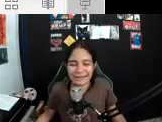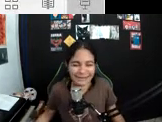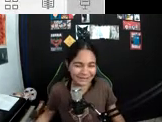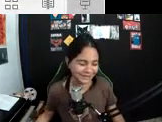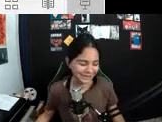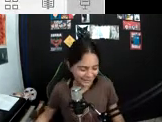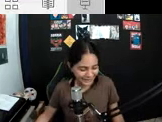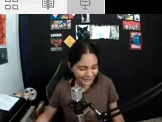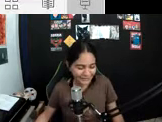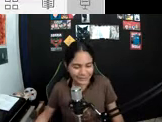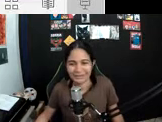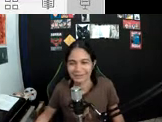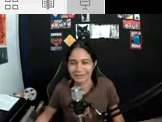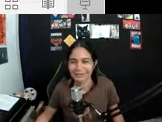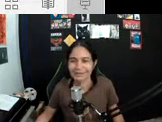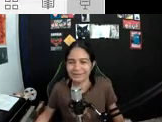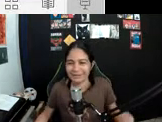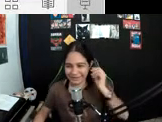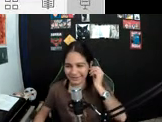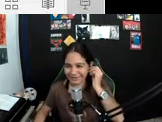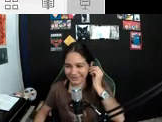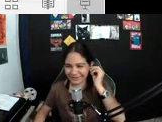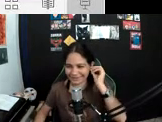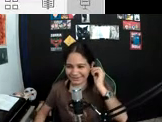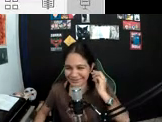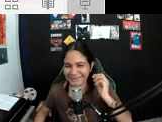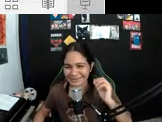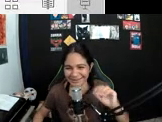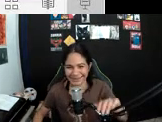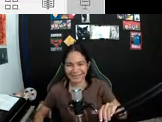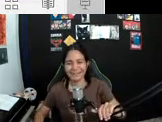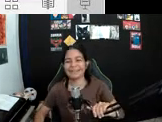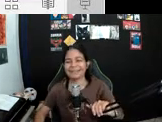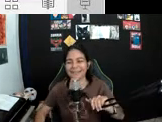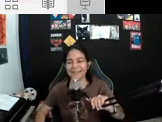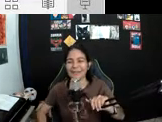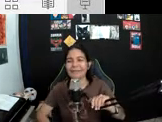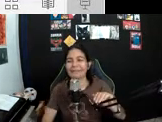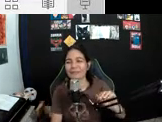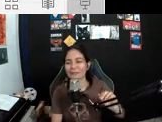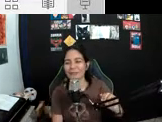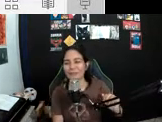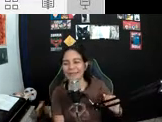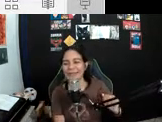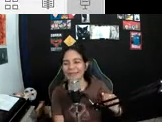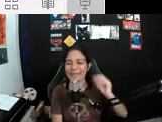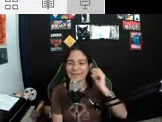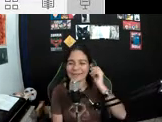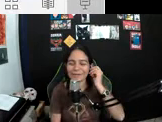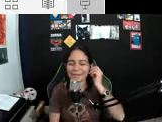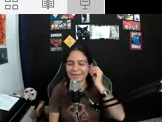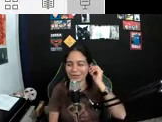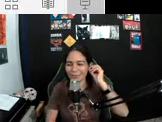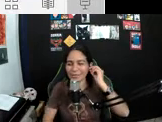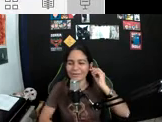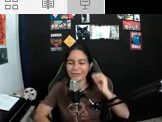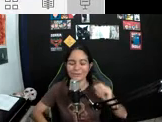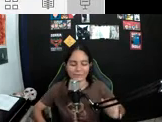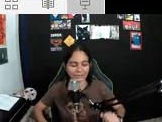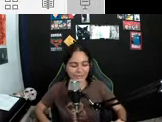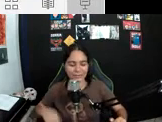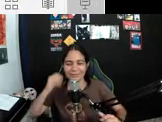a aula assim, hein? É, professora, ela quer até as 10 horas. Pode colocar aí até as 10. Tu tá cansada, só tá